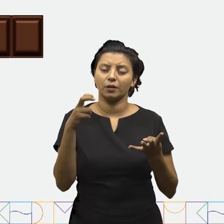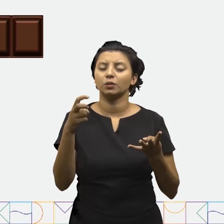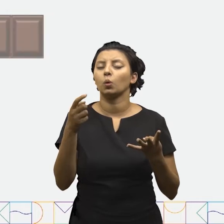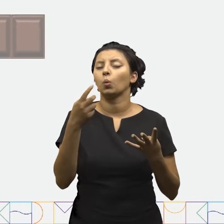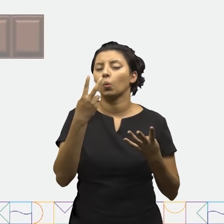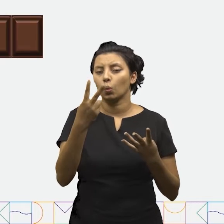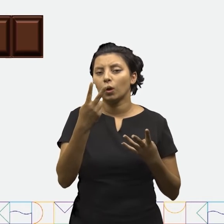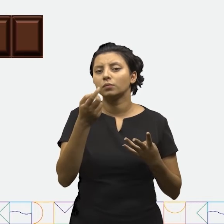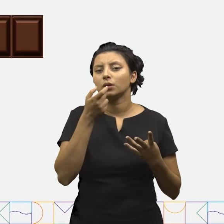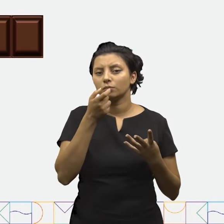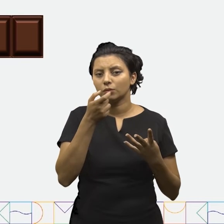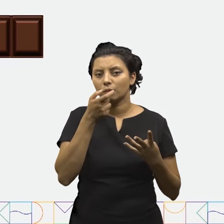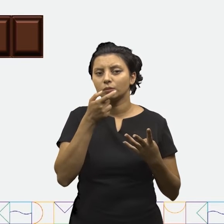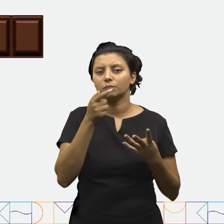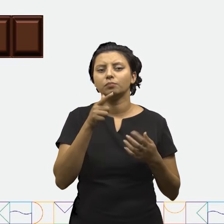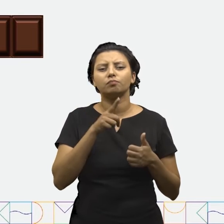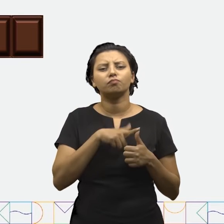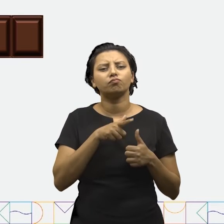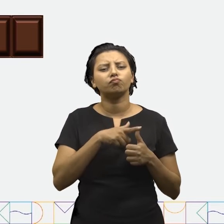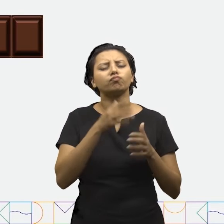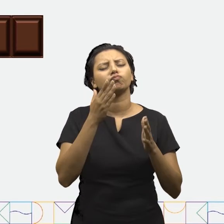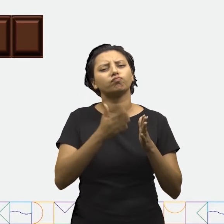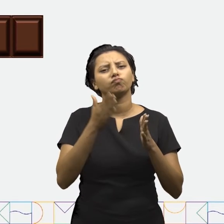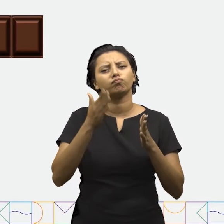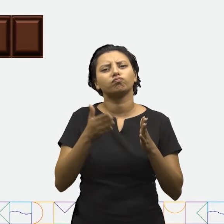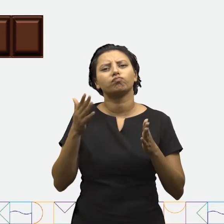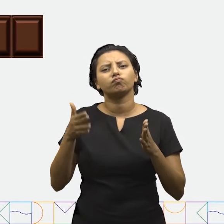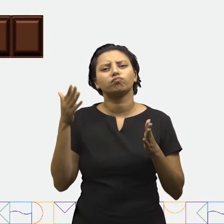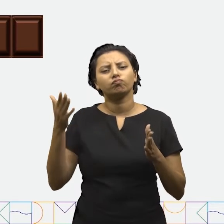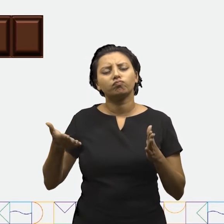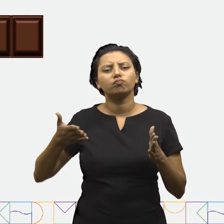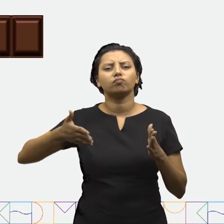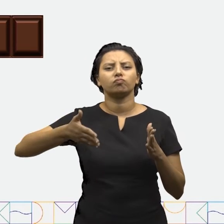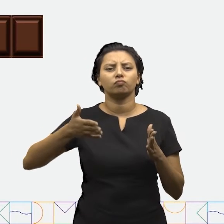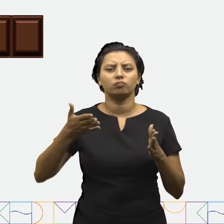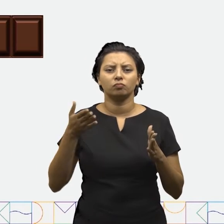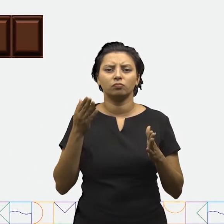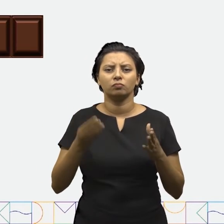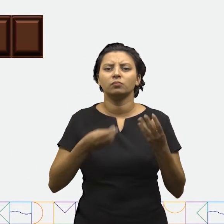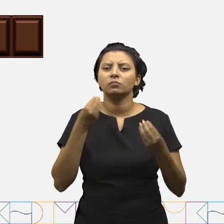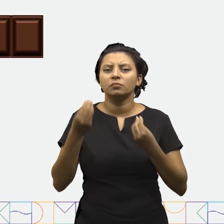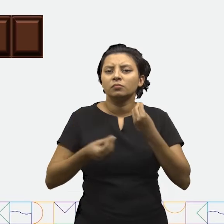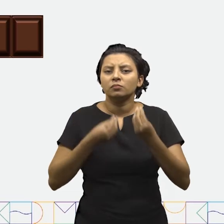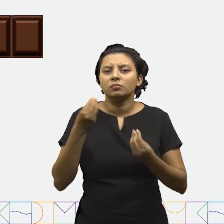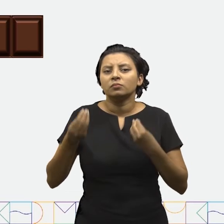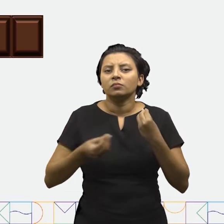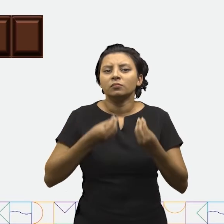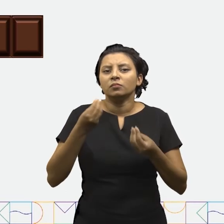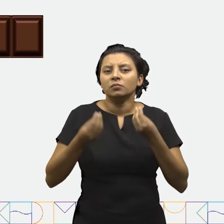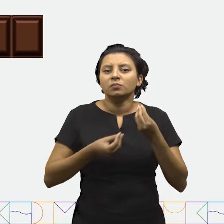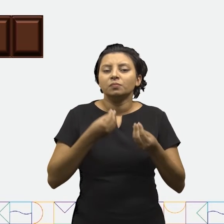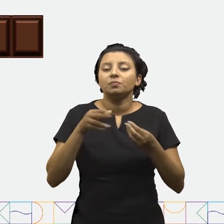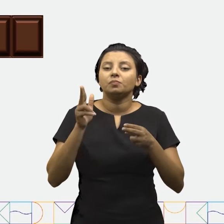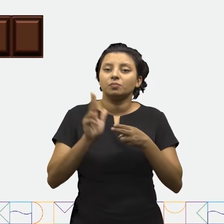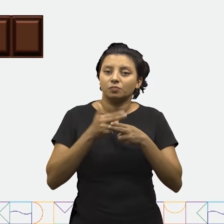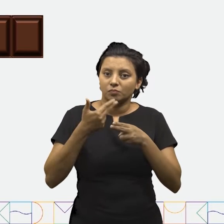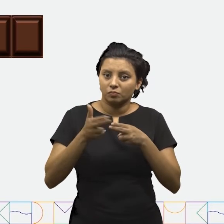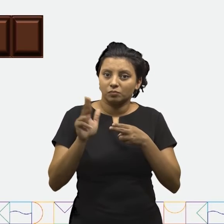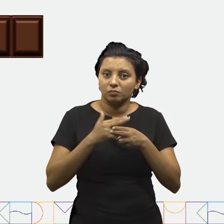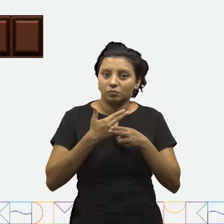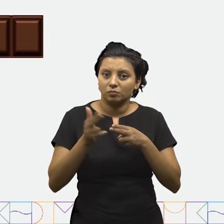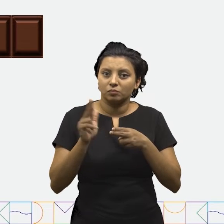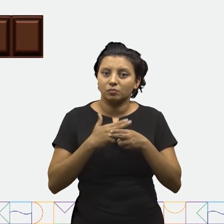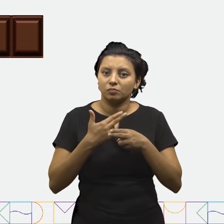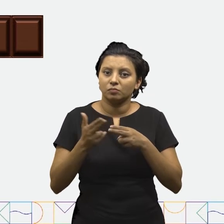quinta-feira, 2. Seguindo a lógica dessa sequência recursiva, quanto ela comeria